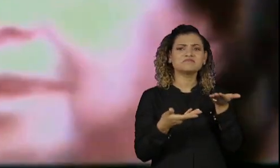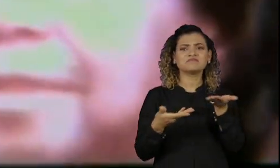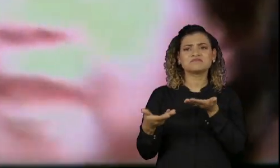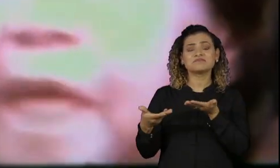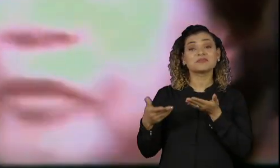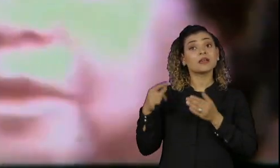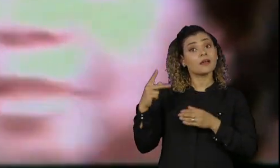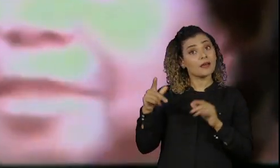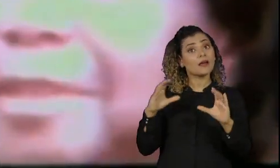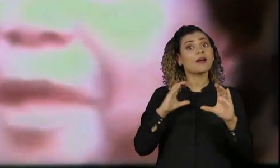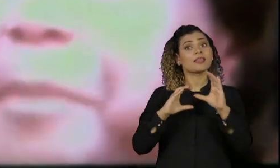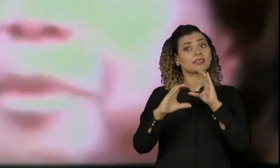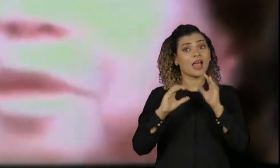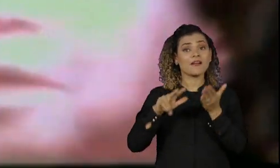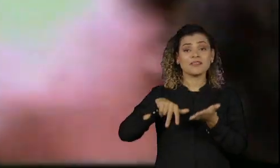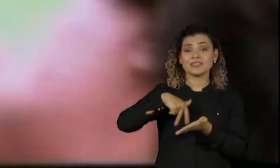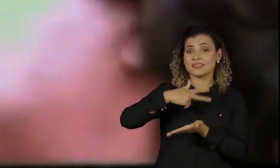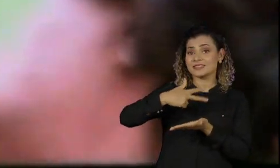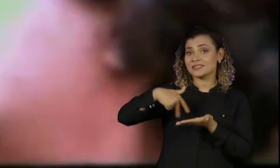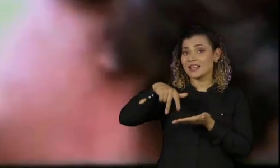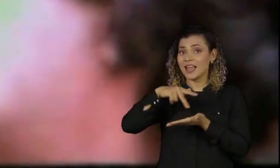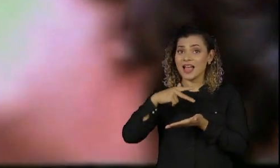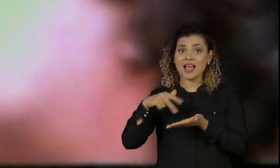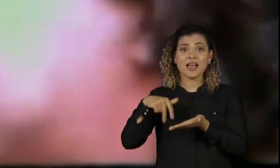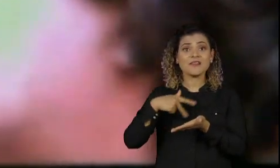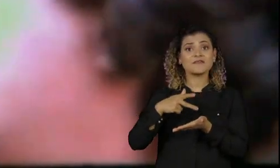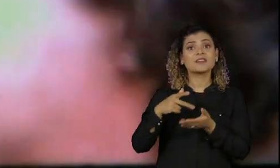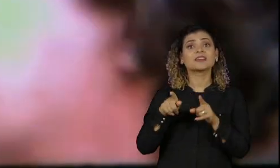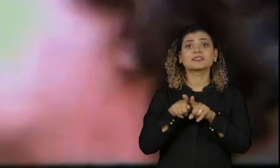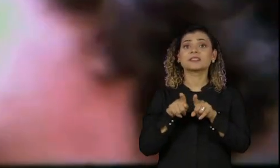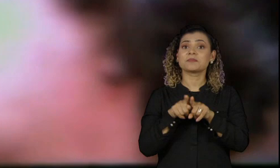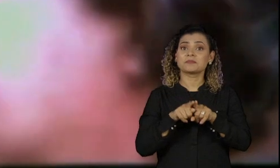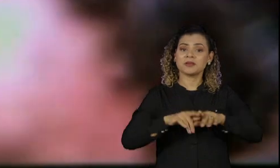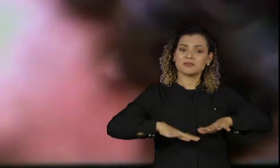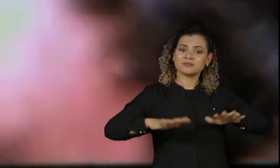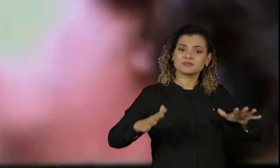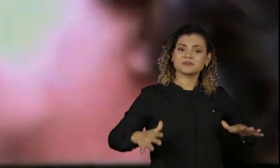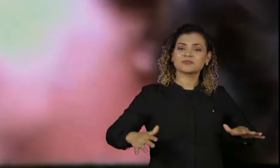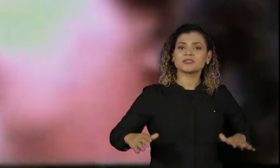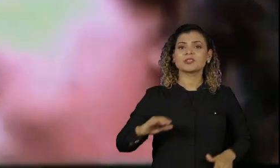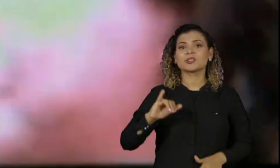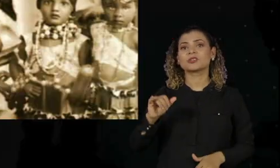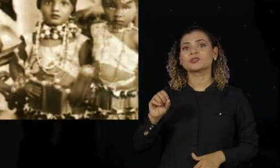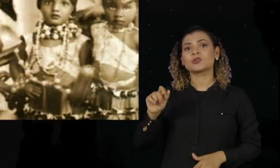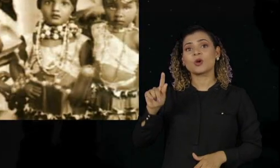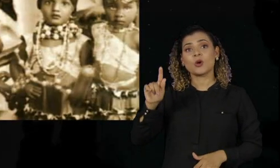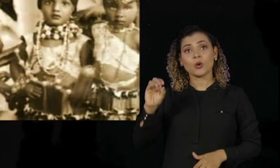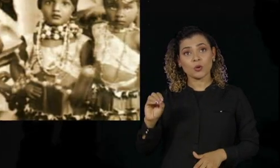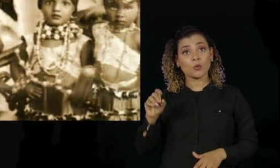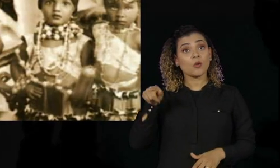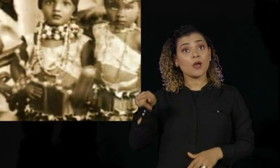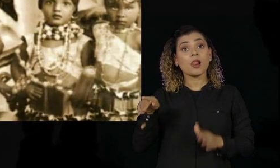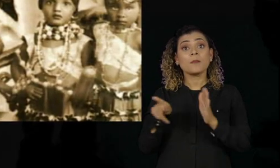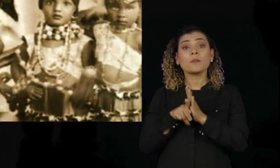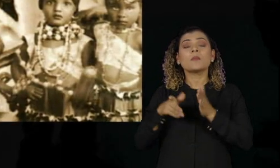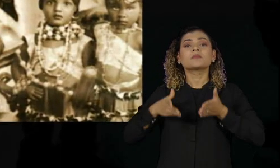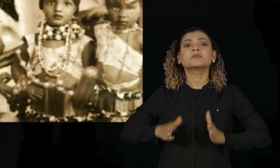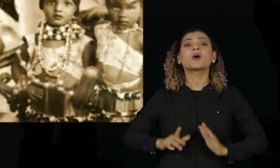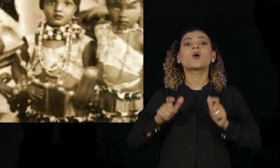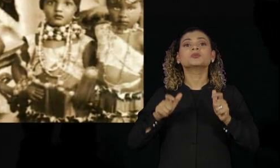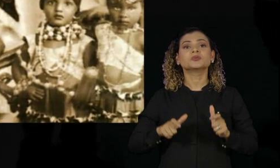ela cantava, ela dançava o jongo, né? Ela é de Piracicaba, então tinha essas